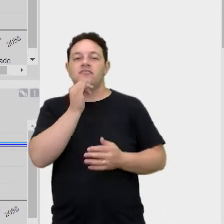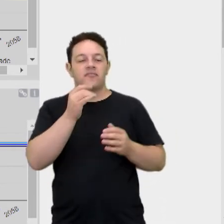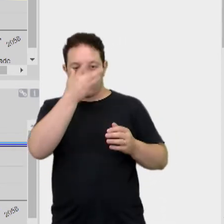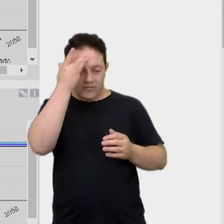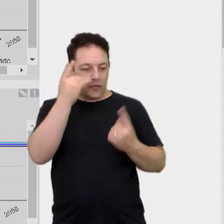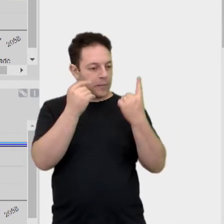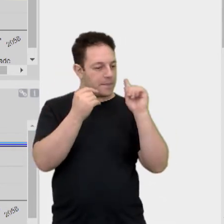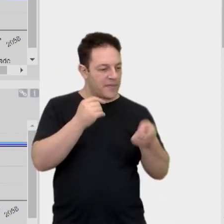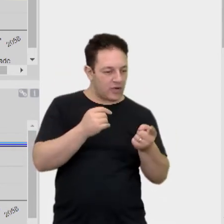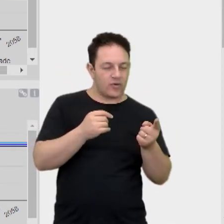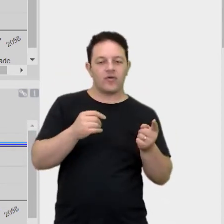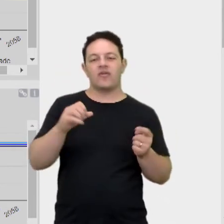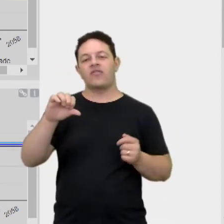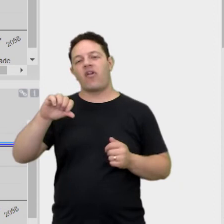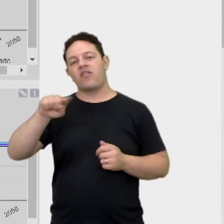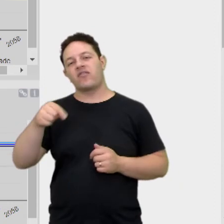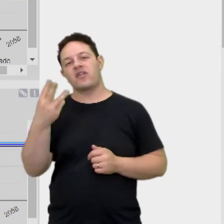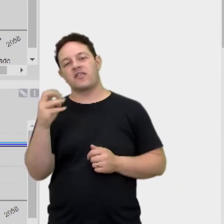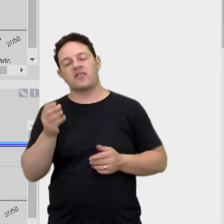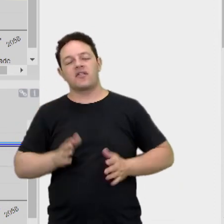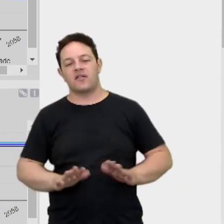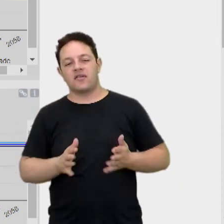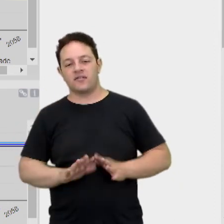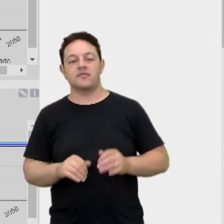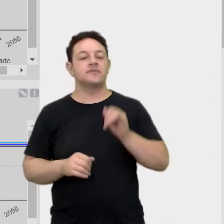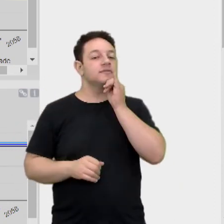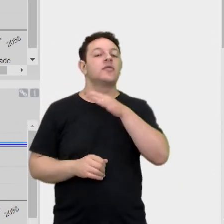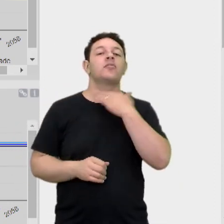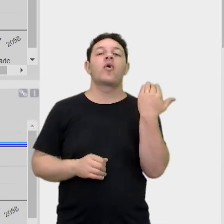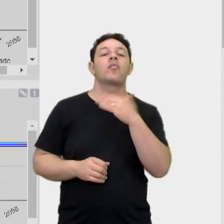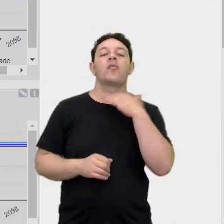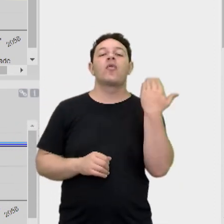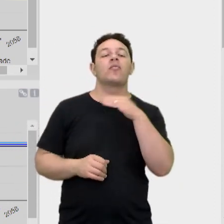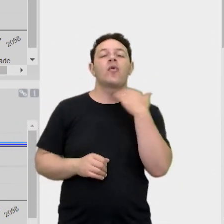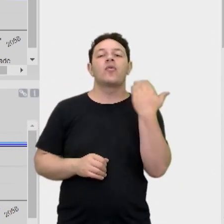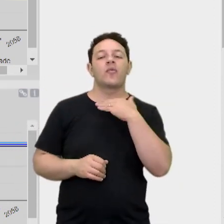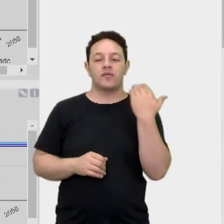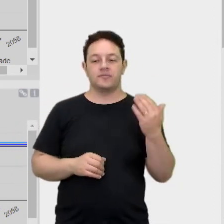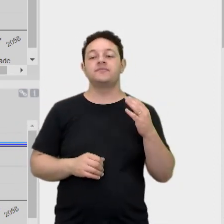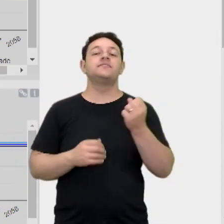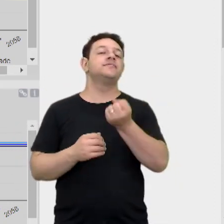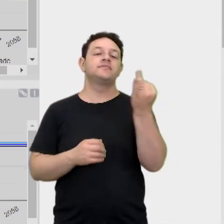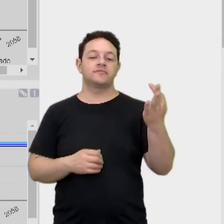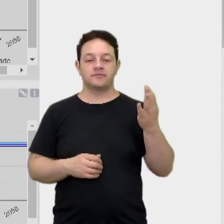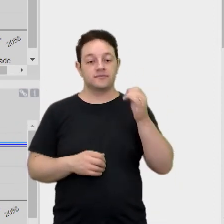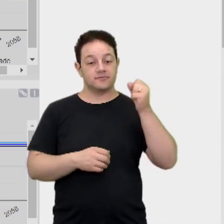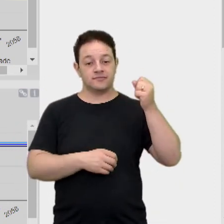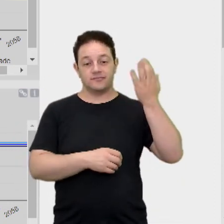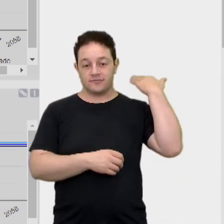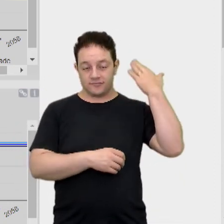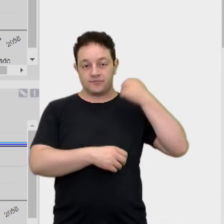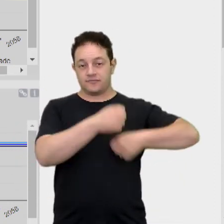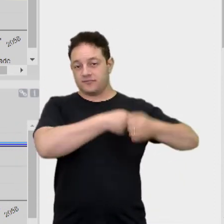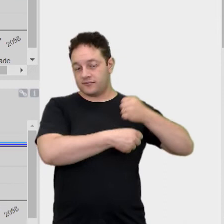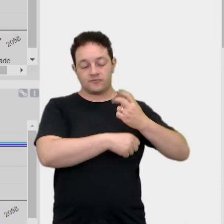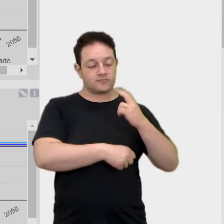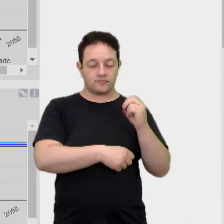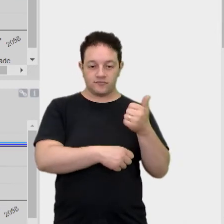tá certo? E aqui o caso da mortalidade, ó, a mortalidade aqui, nós vamos ter aqui